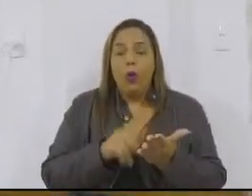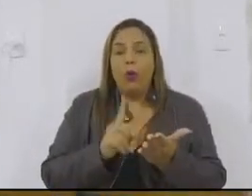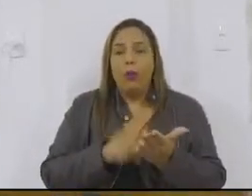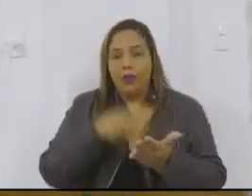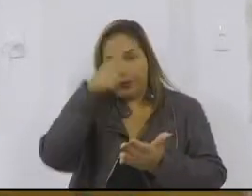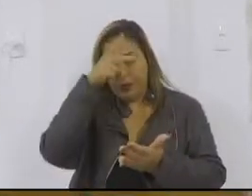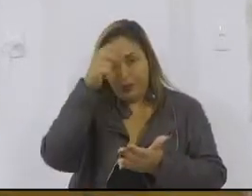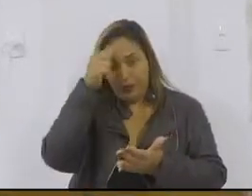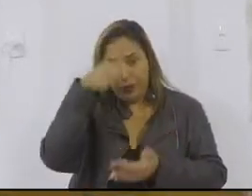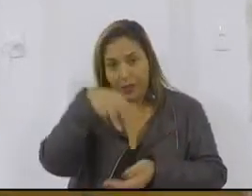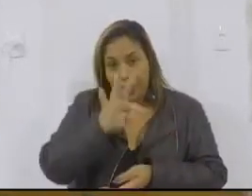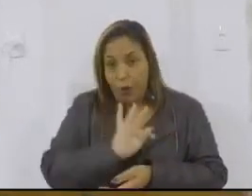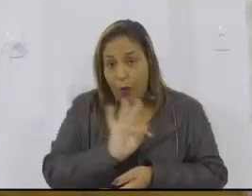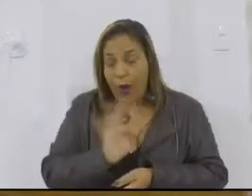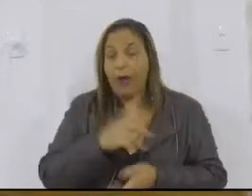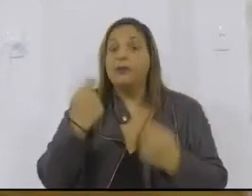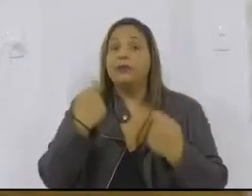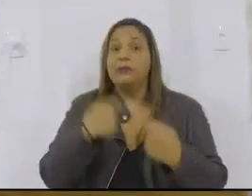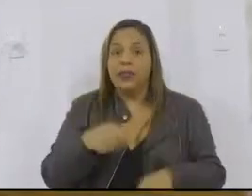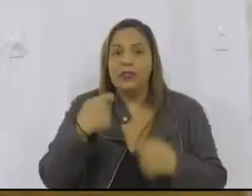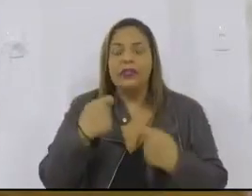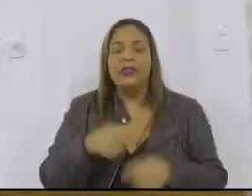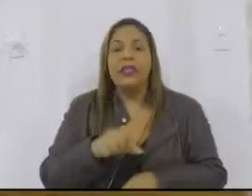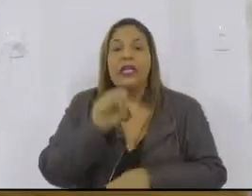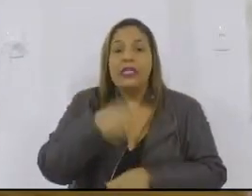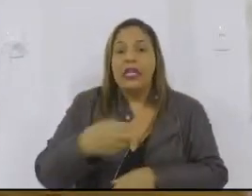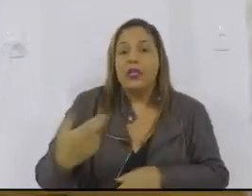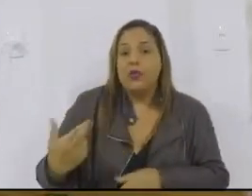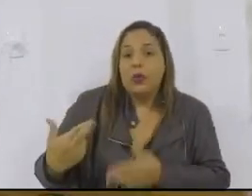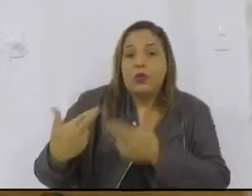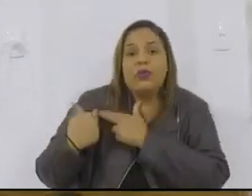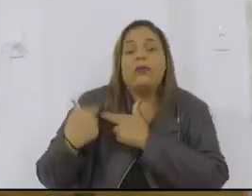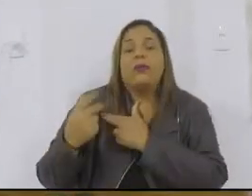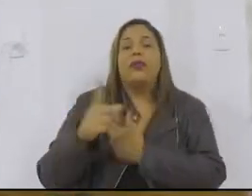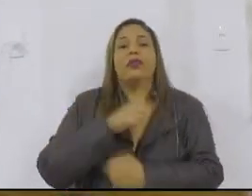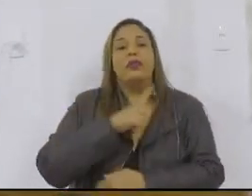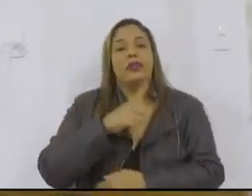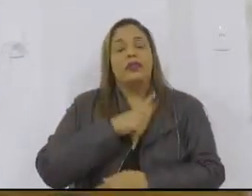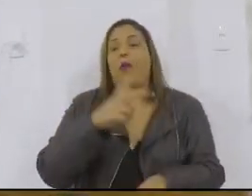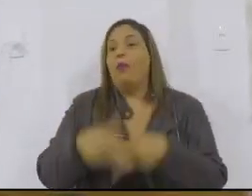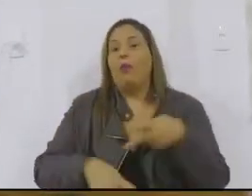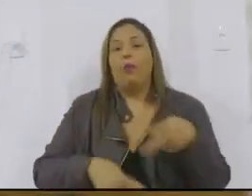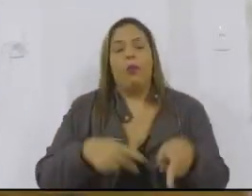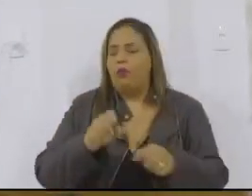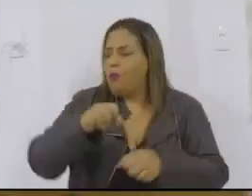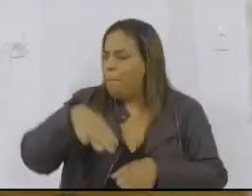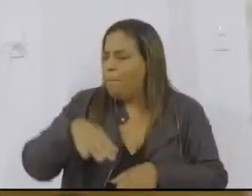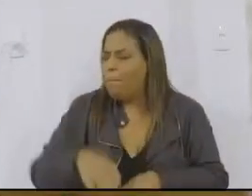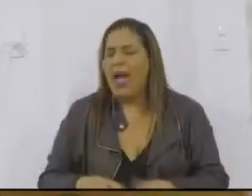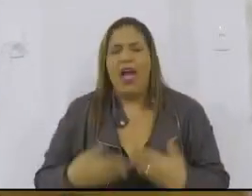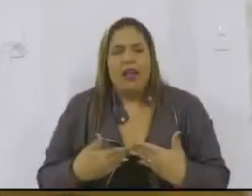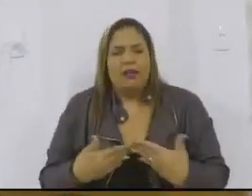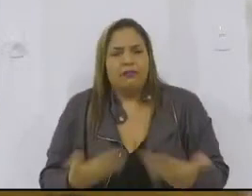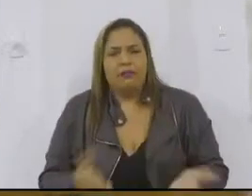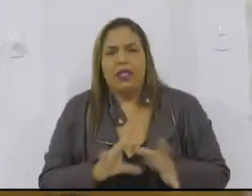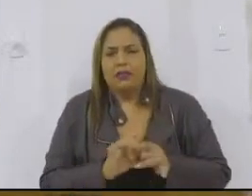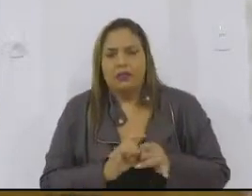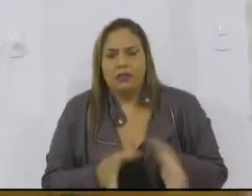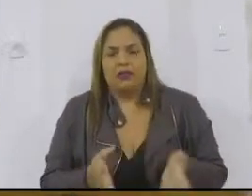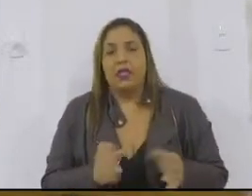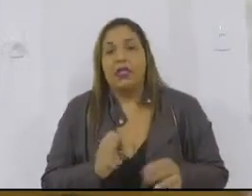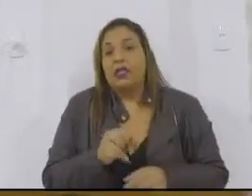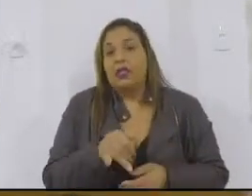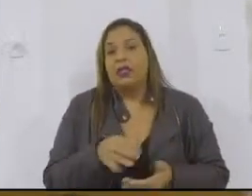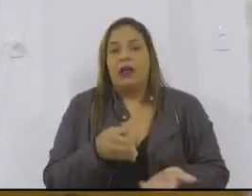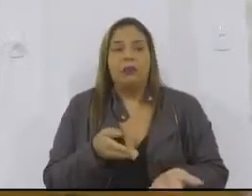município, ele tem que atender bem o povo. Ele tem que atender bem o povo. Se ele está